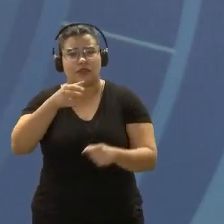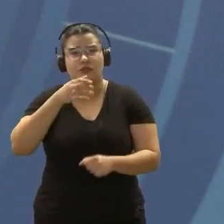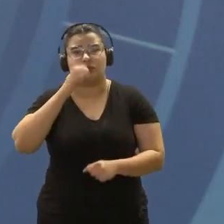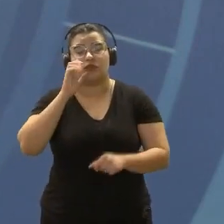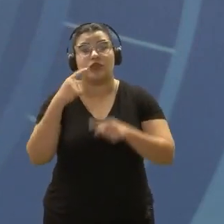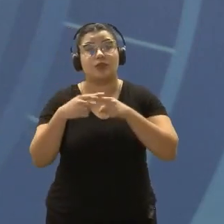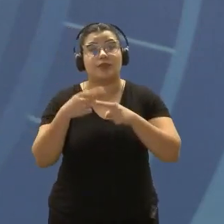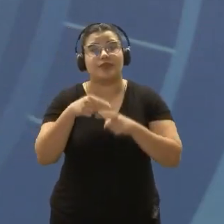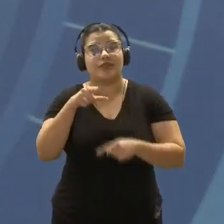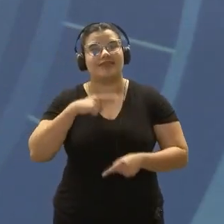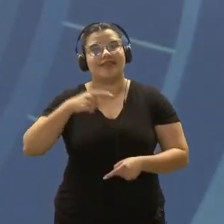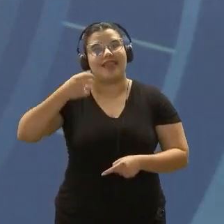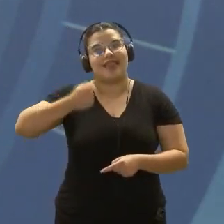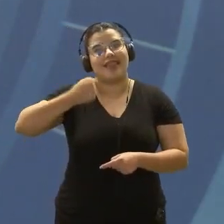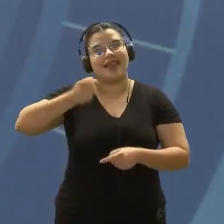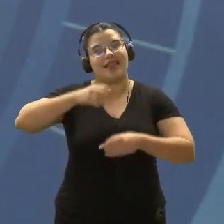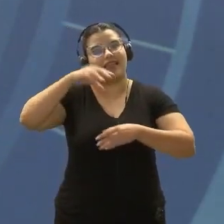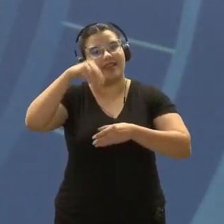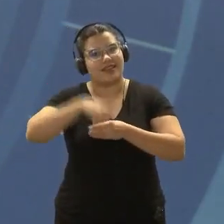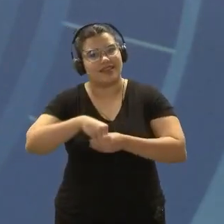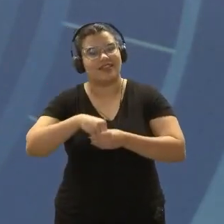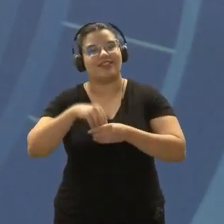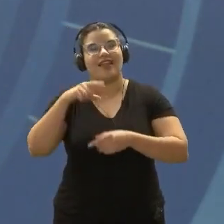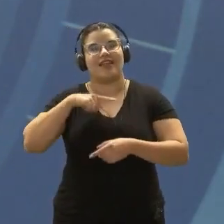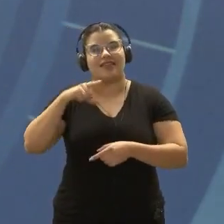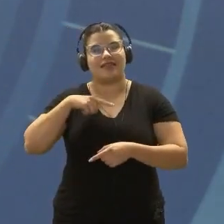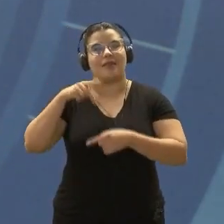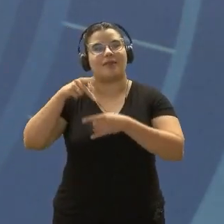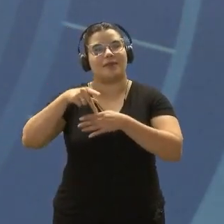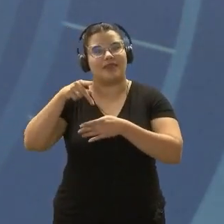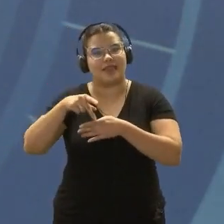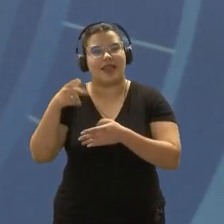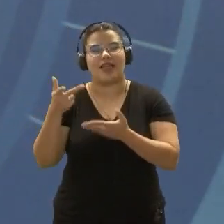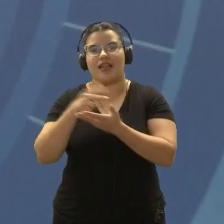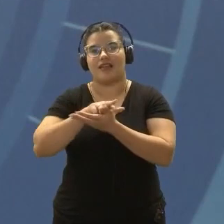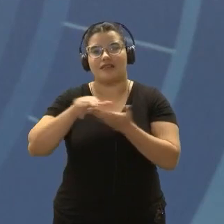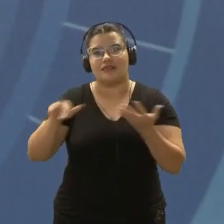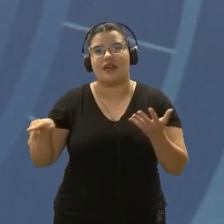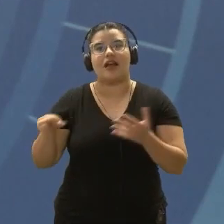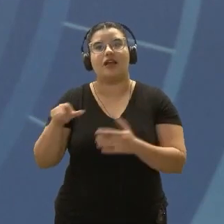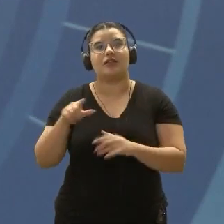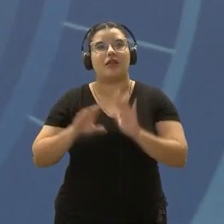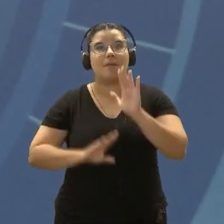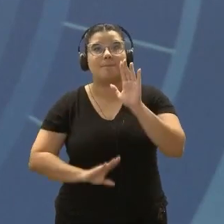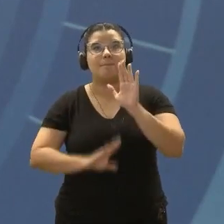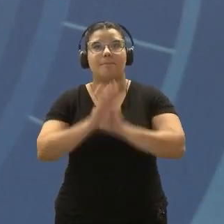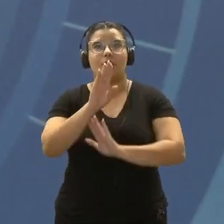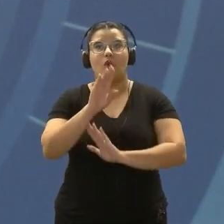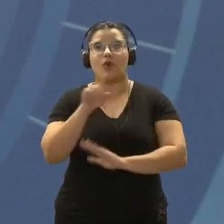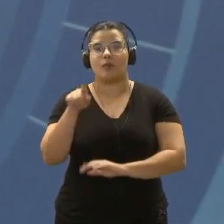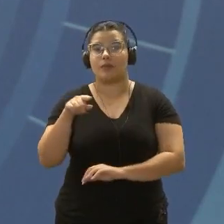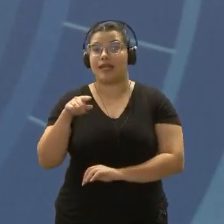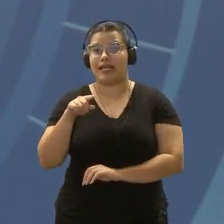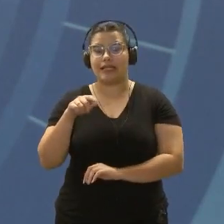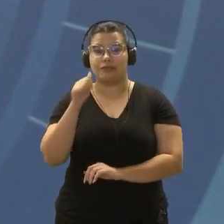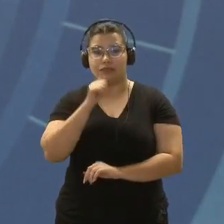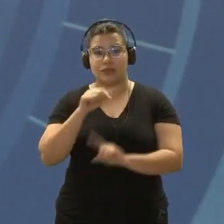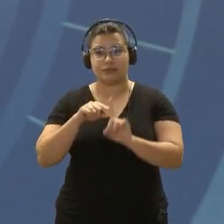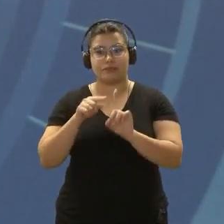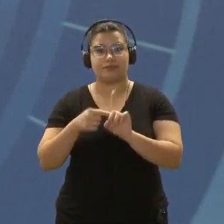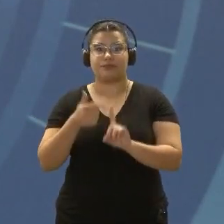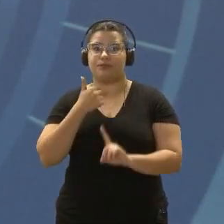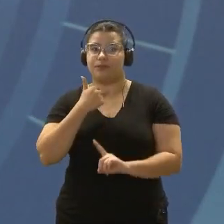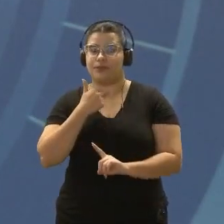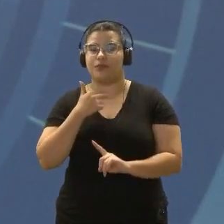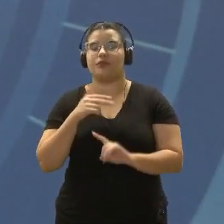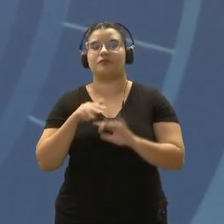absorção lenta de carboidrato, impede aqueles picos de 1 hora e de 2 horas que a paciente gestante não pode ter.